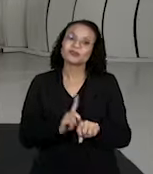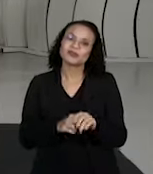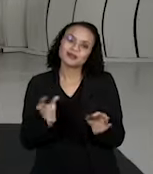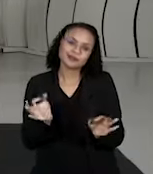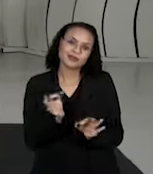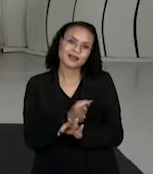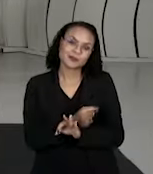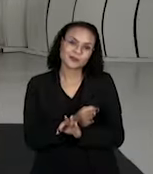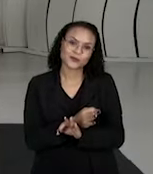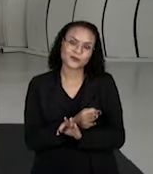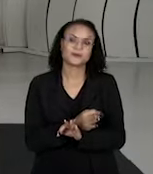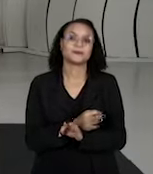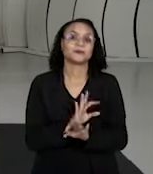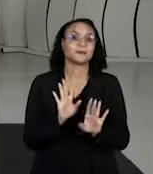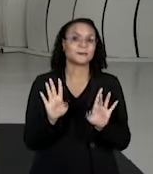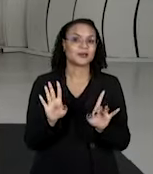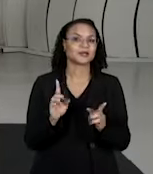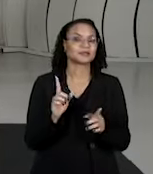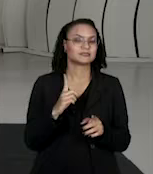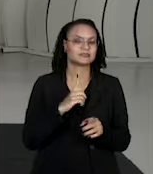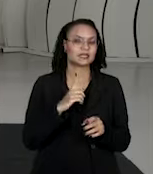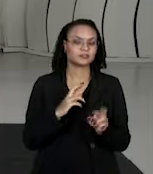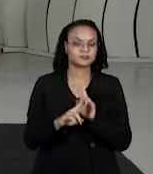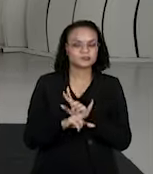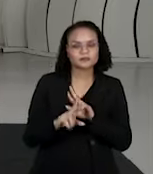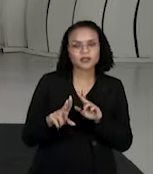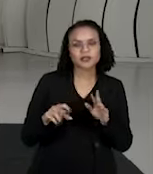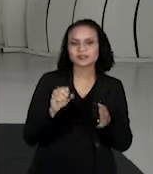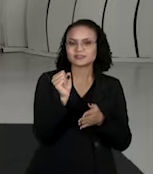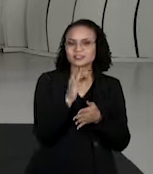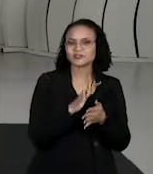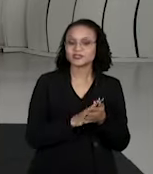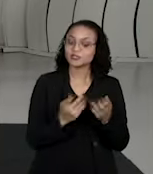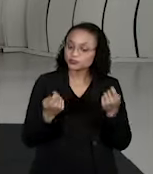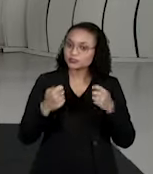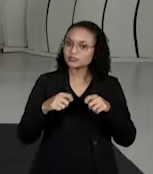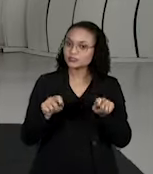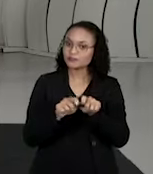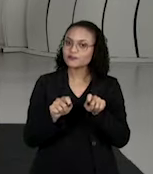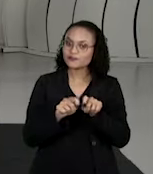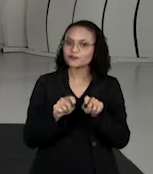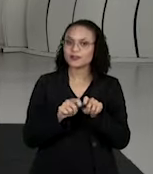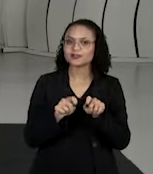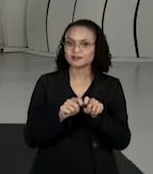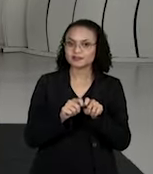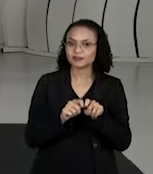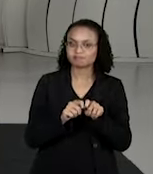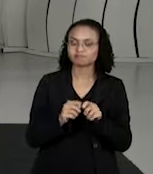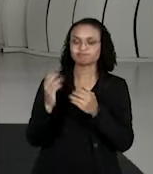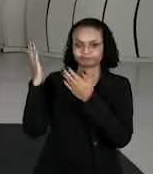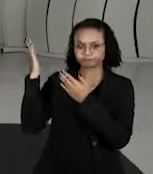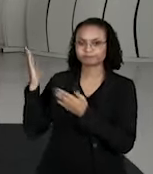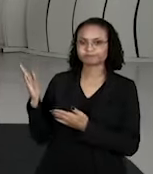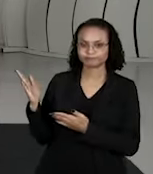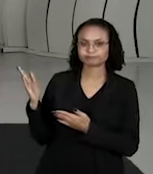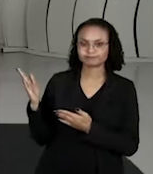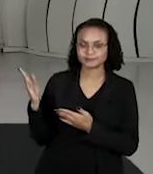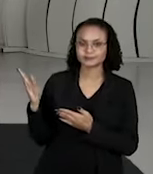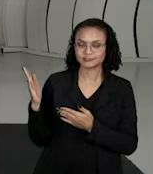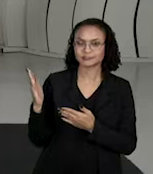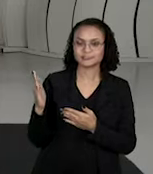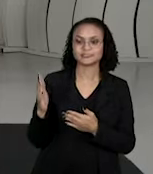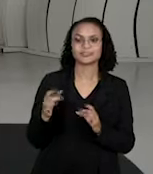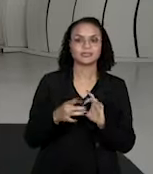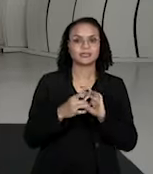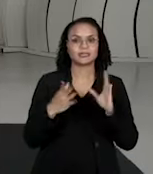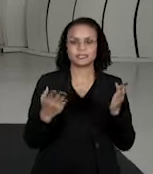vocês podem fazer ao longo, né, do tempo de estudo de vocês, que estão aqui nos slides, que ficam disponíveis aí